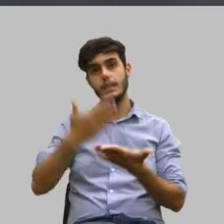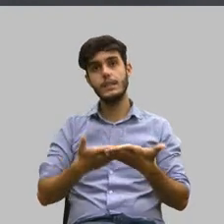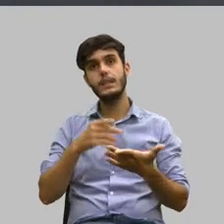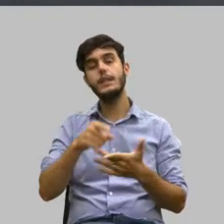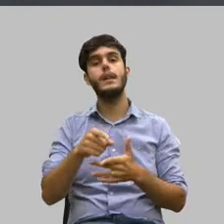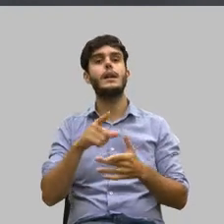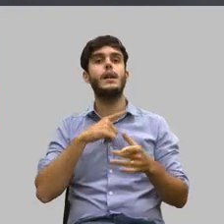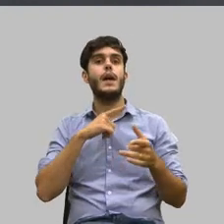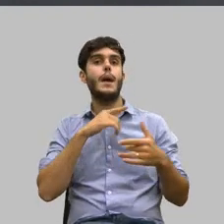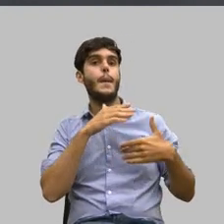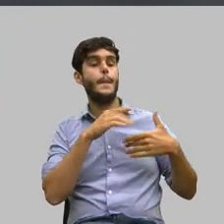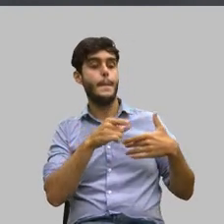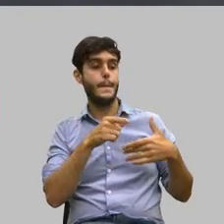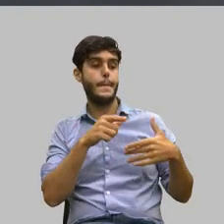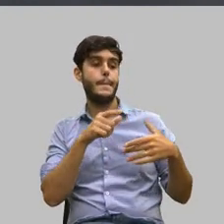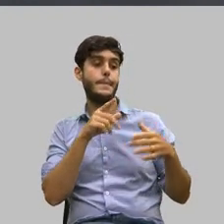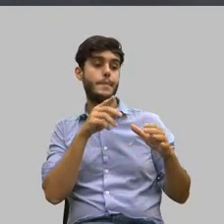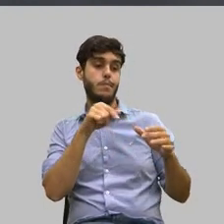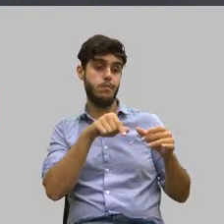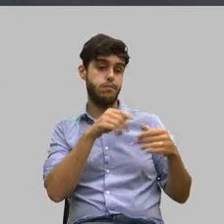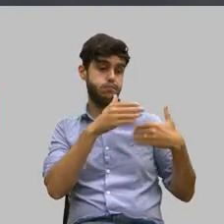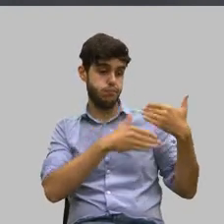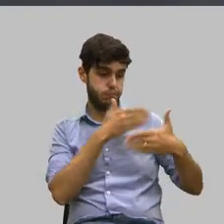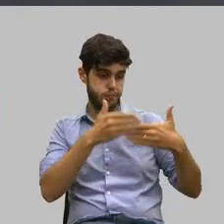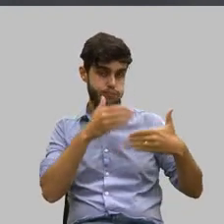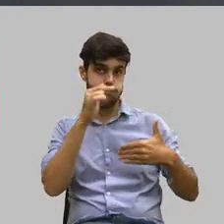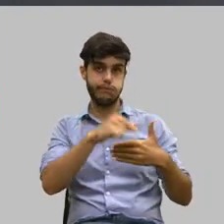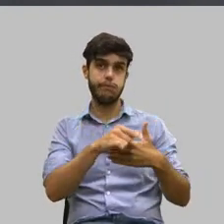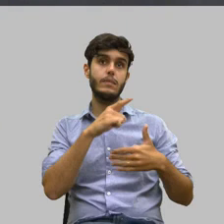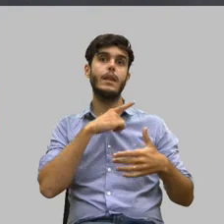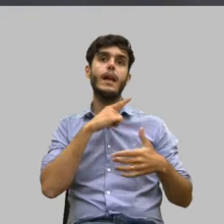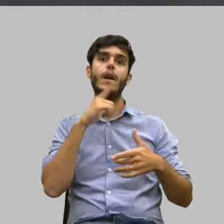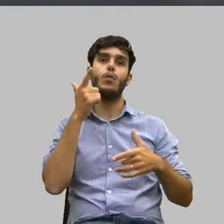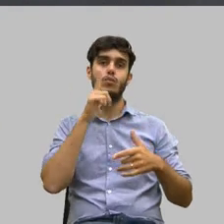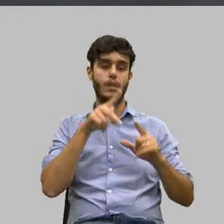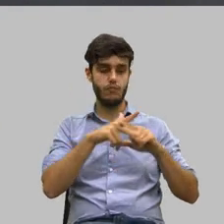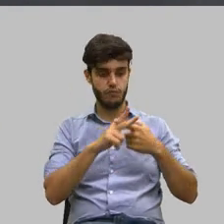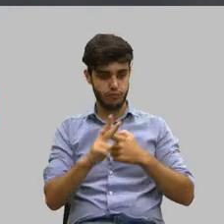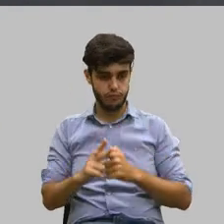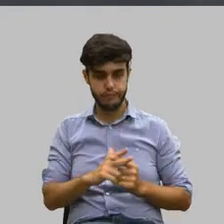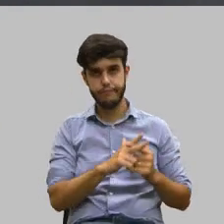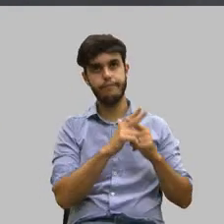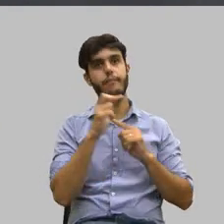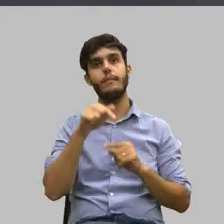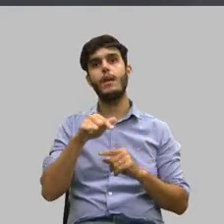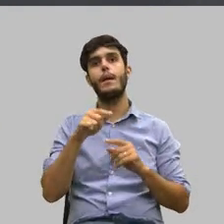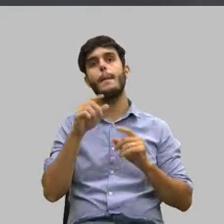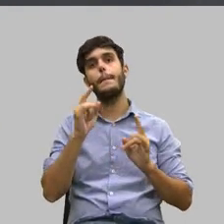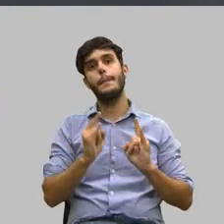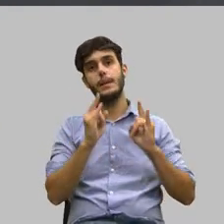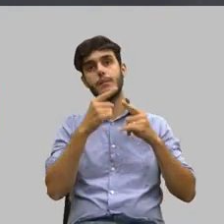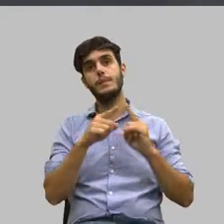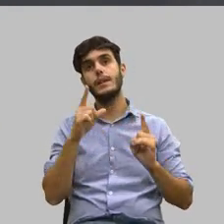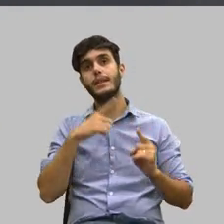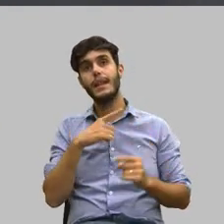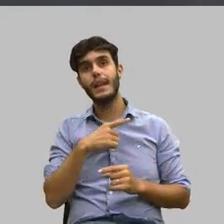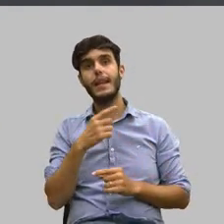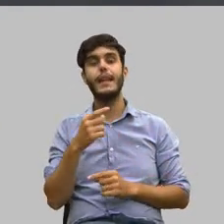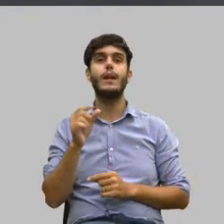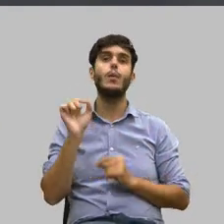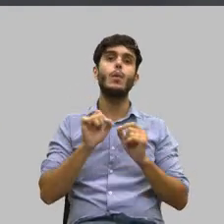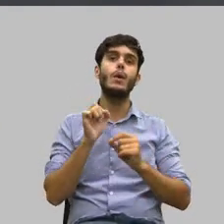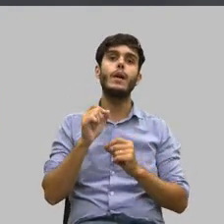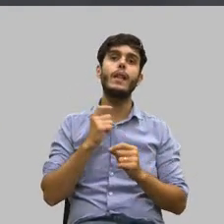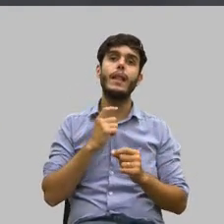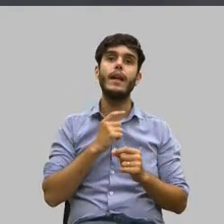intervenção haverá regularização desse prédio e depois seguirão os demais prédios mas a pergunta da senhora foi tem algum eh